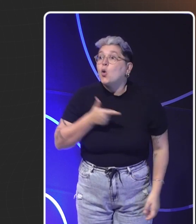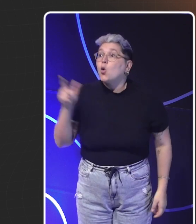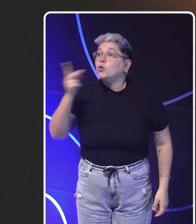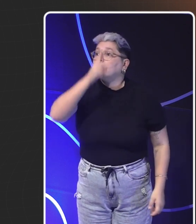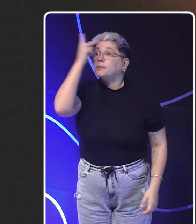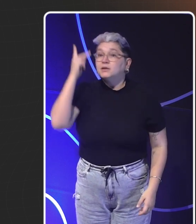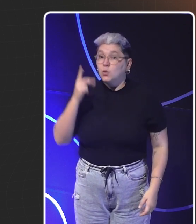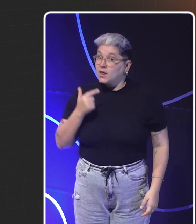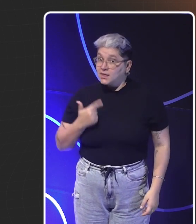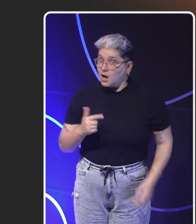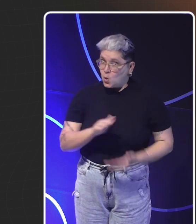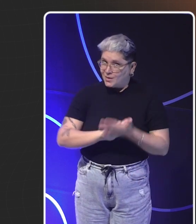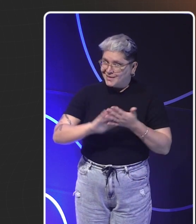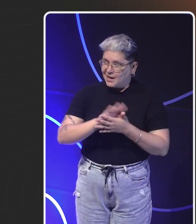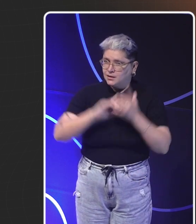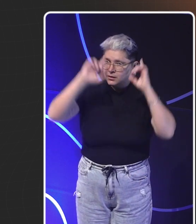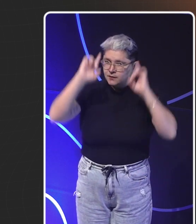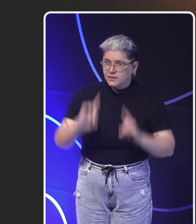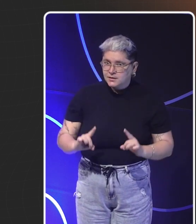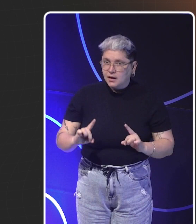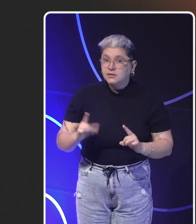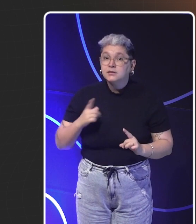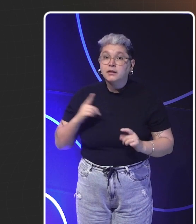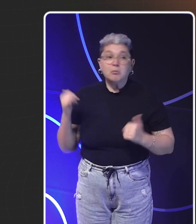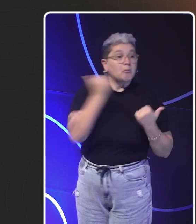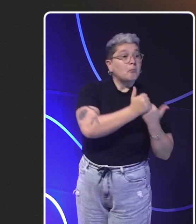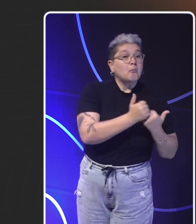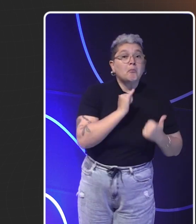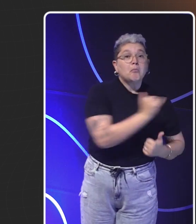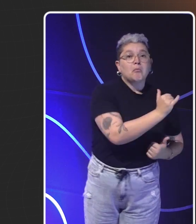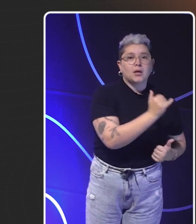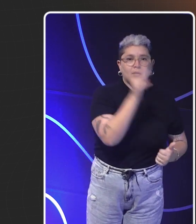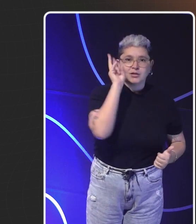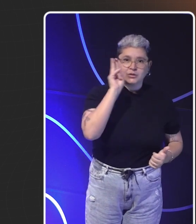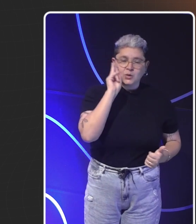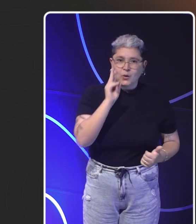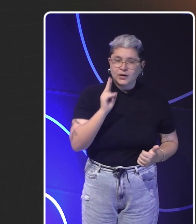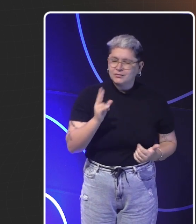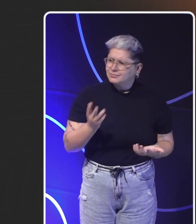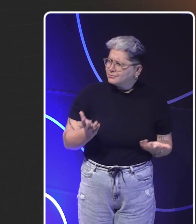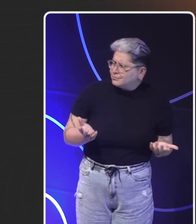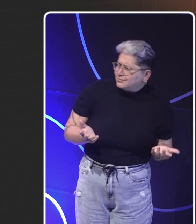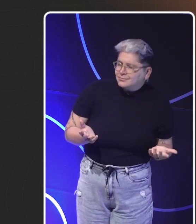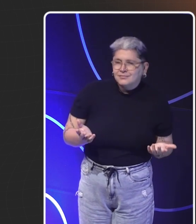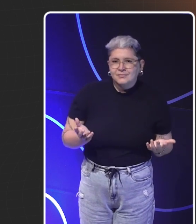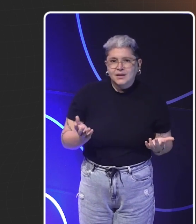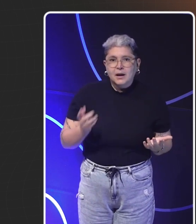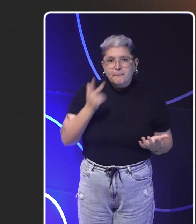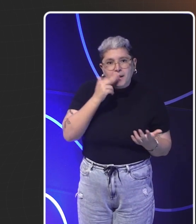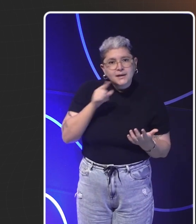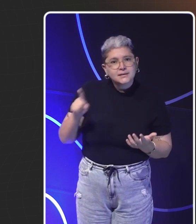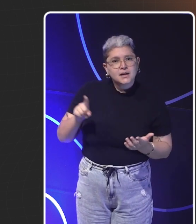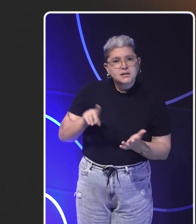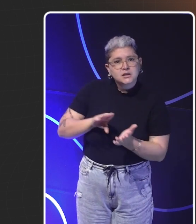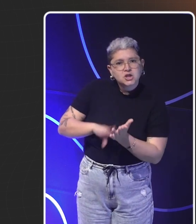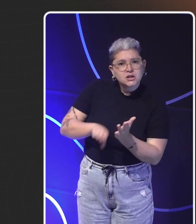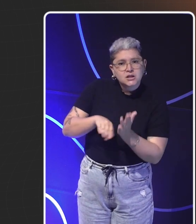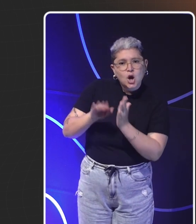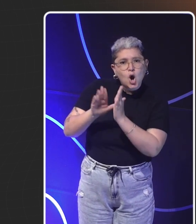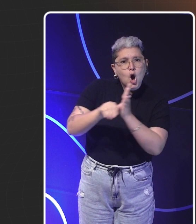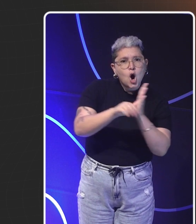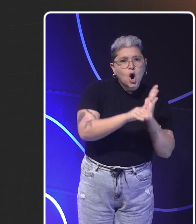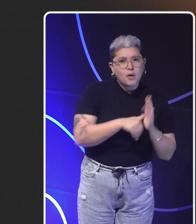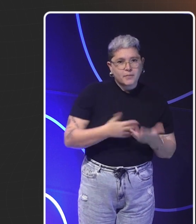deficiência contando a nossa história. E acho que essa é uma das coisas que vão tirando da gente e faz com que a gente não tenha